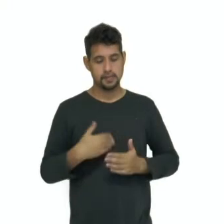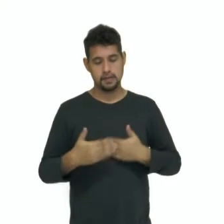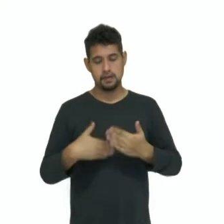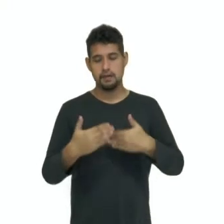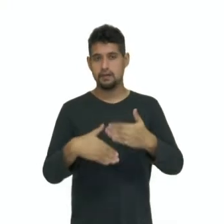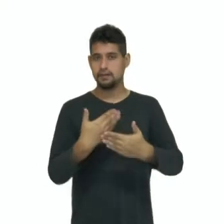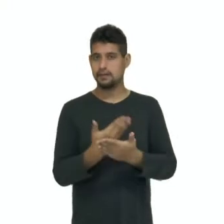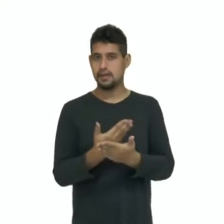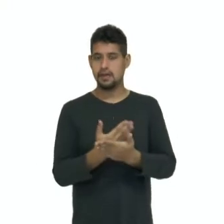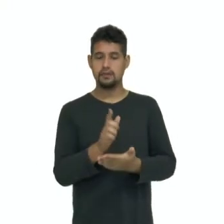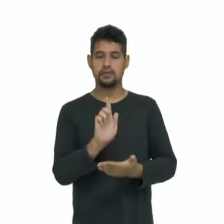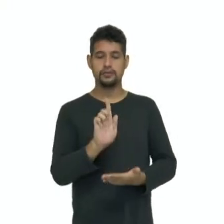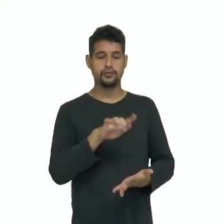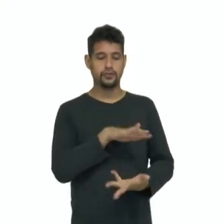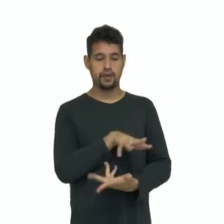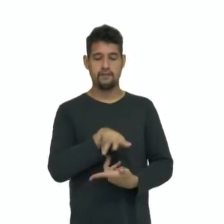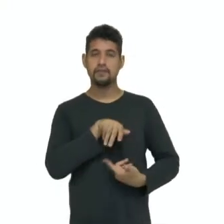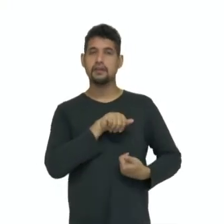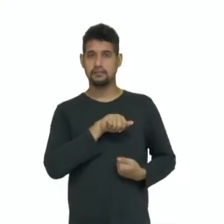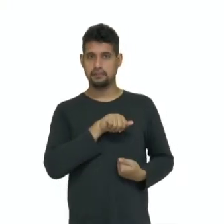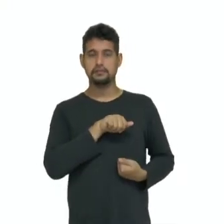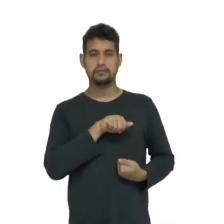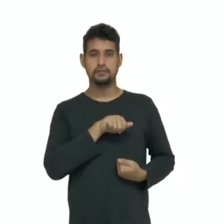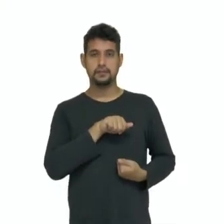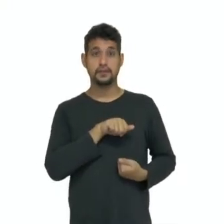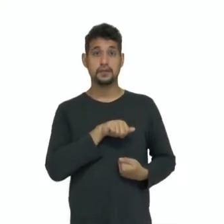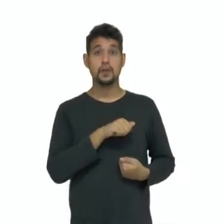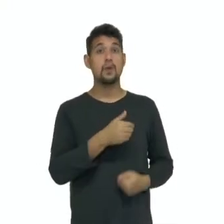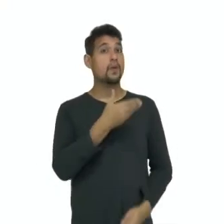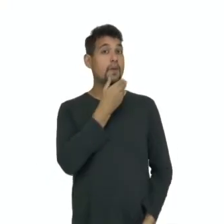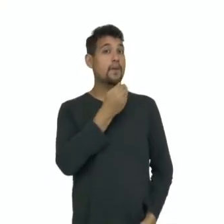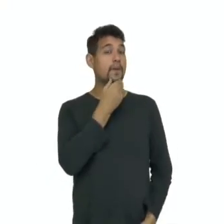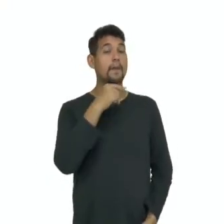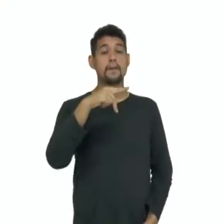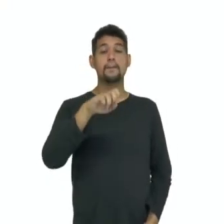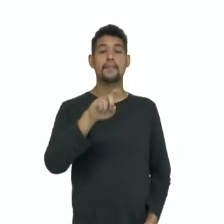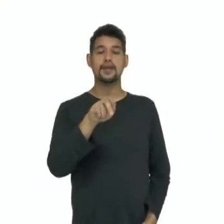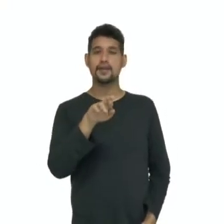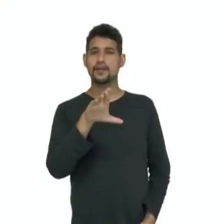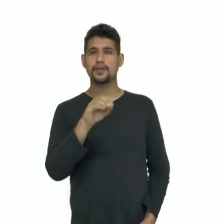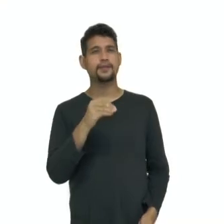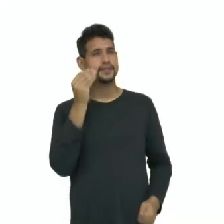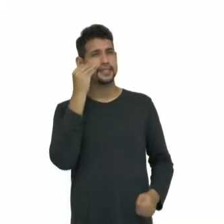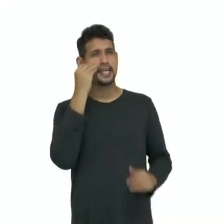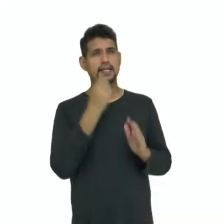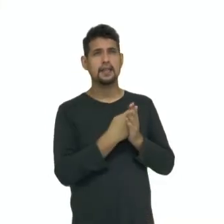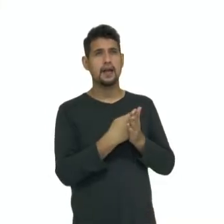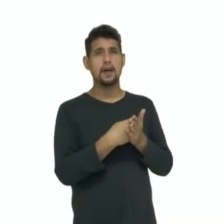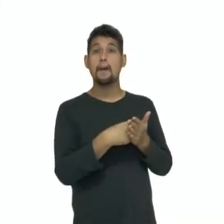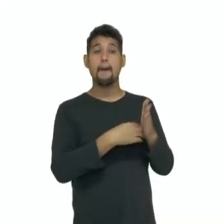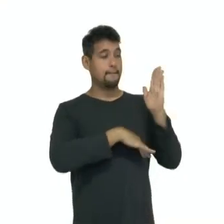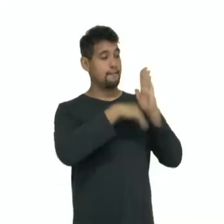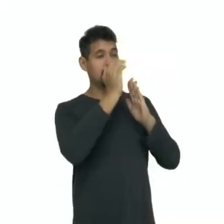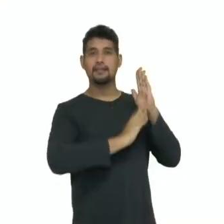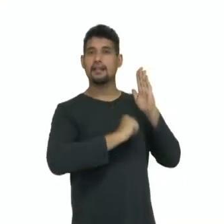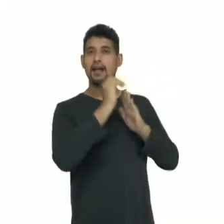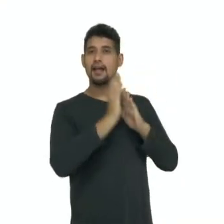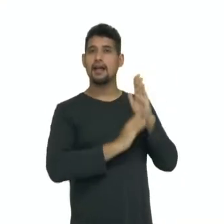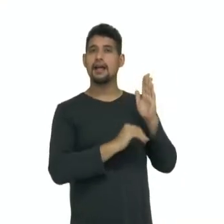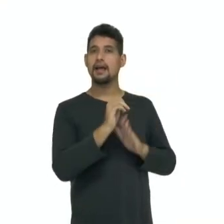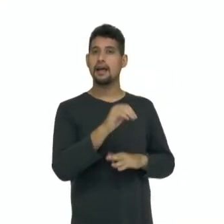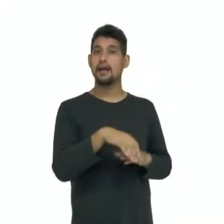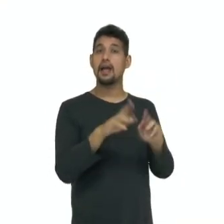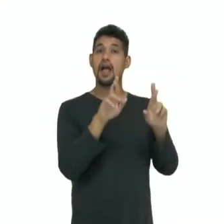aula de geografia, Pedro pretende pintar as 5 grandes regiões, que